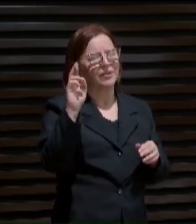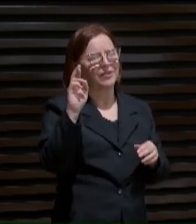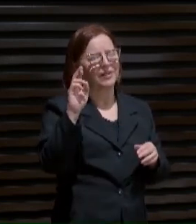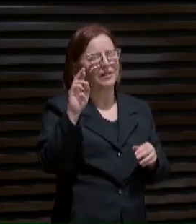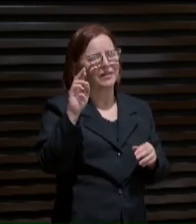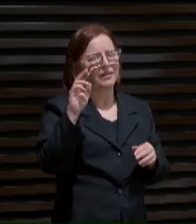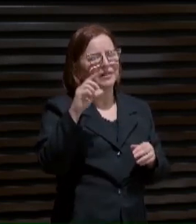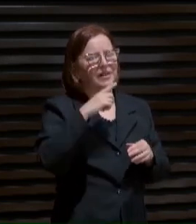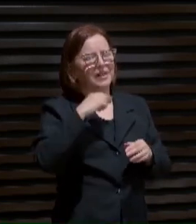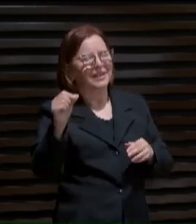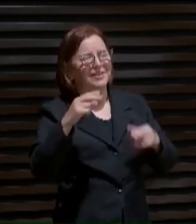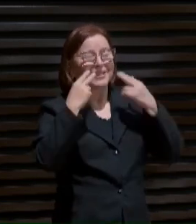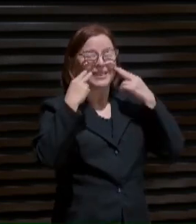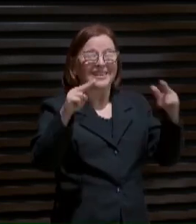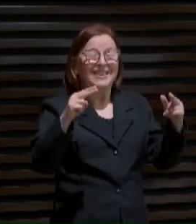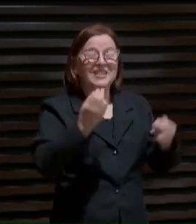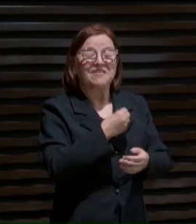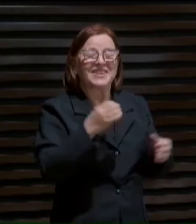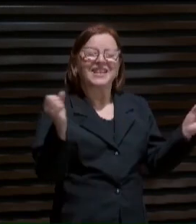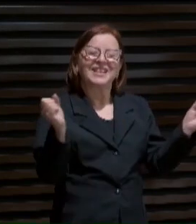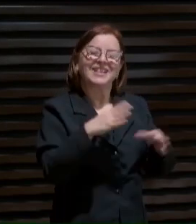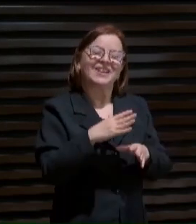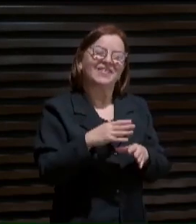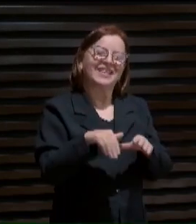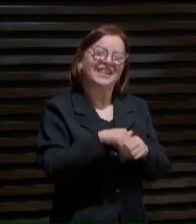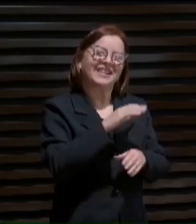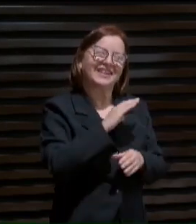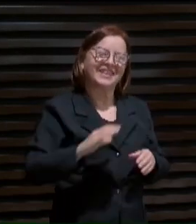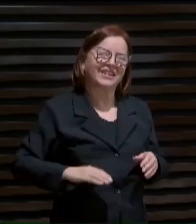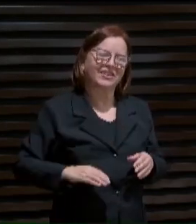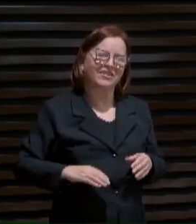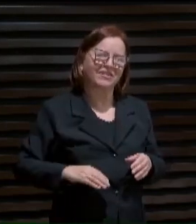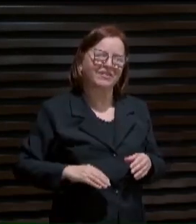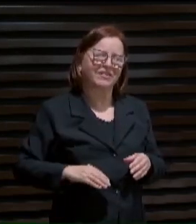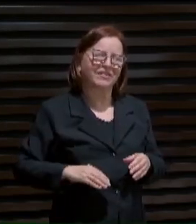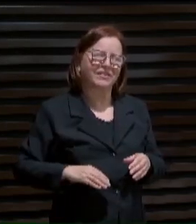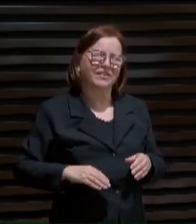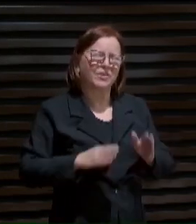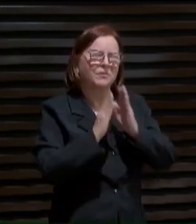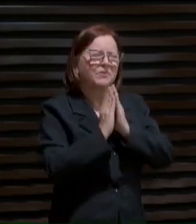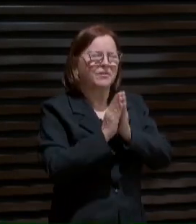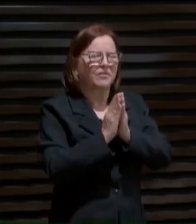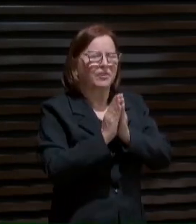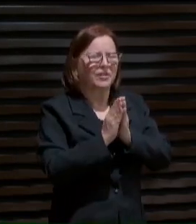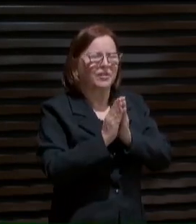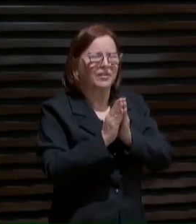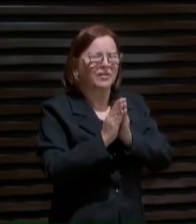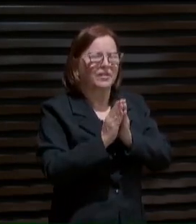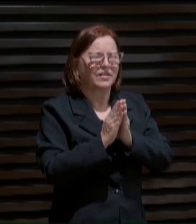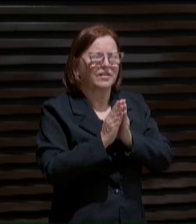testemunhando da vida nova que há em Cristo dar que nós também hoje com ousadia e Santo temor